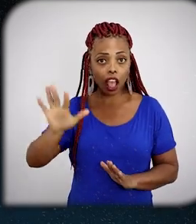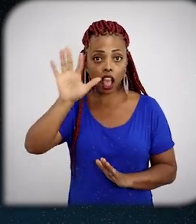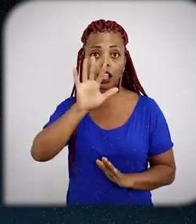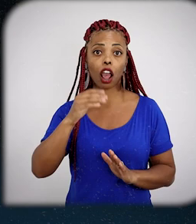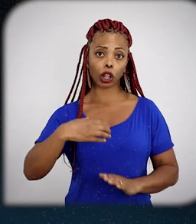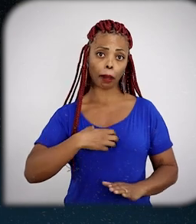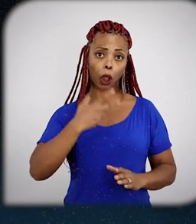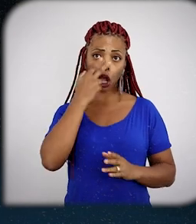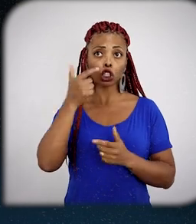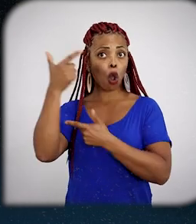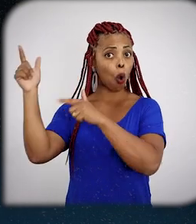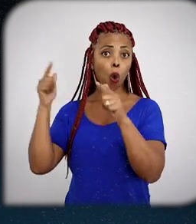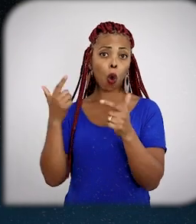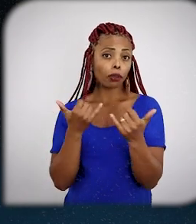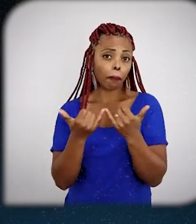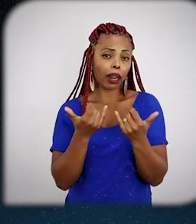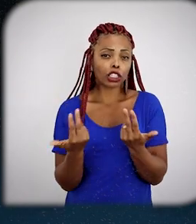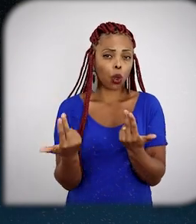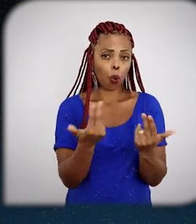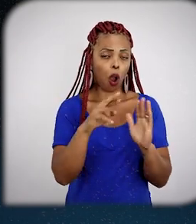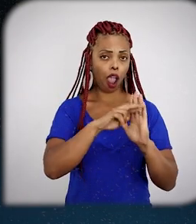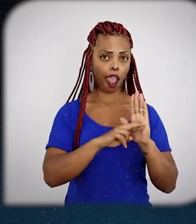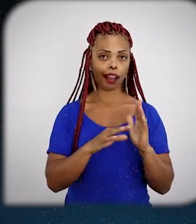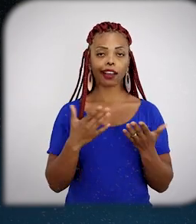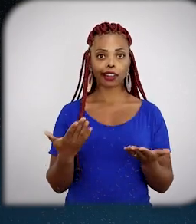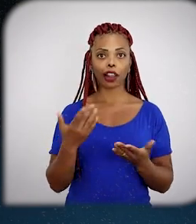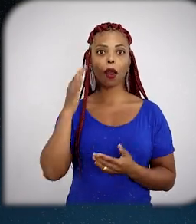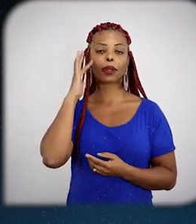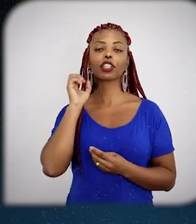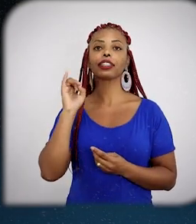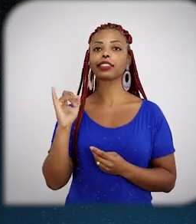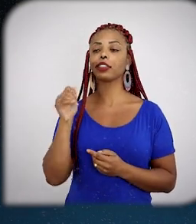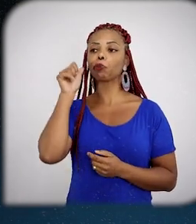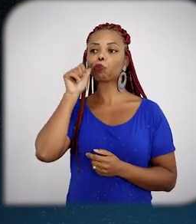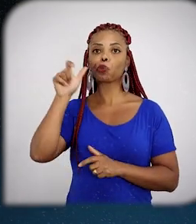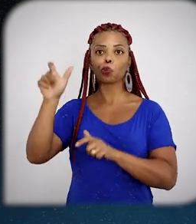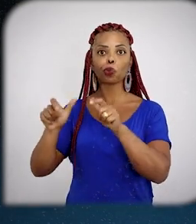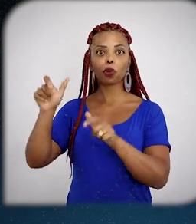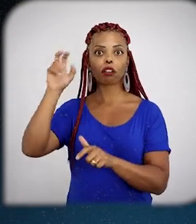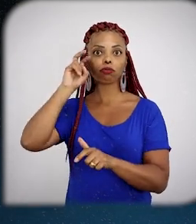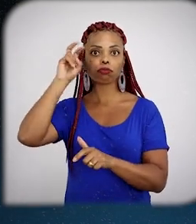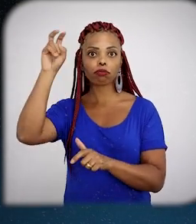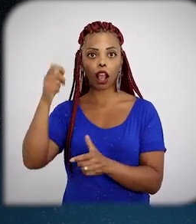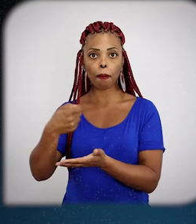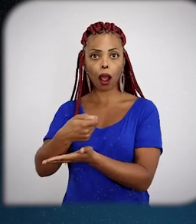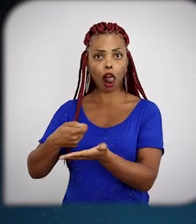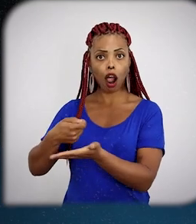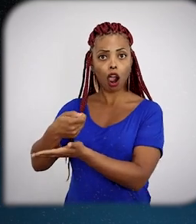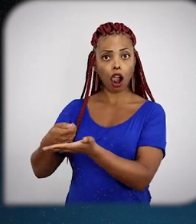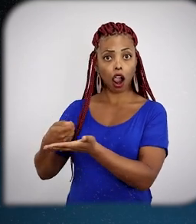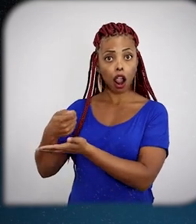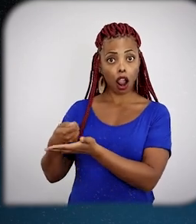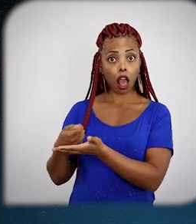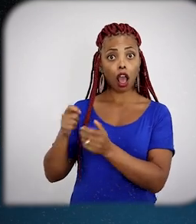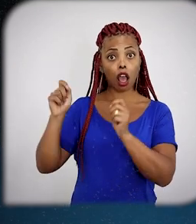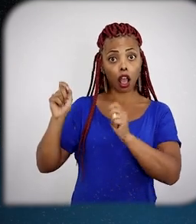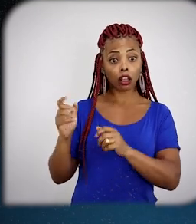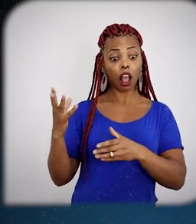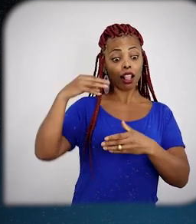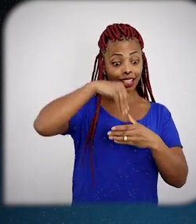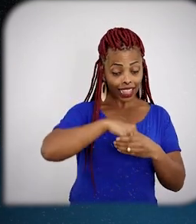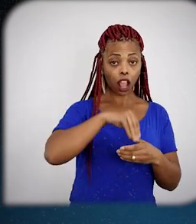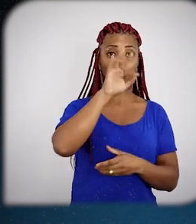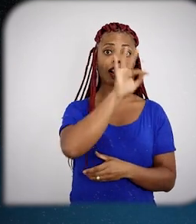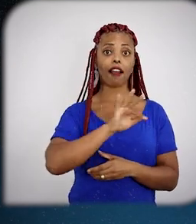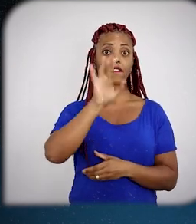outros lugares deva ser algo parecido. Isso primeiro assim, já coloca, por exemplo, as intelectuais negras que estão produzindo, né, dentro